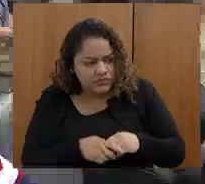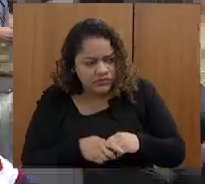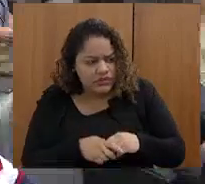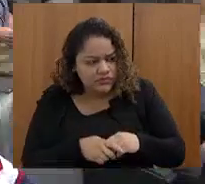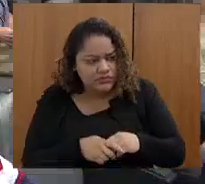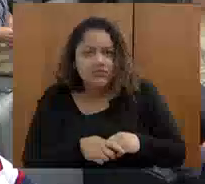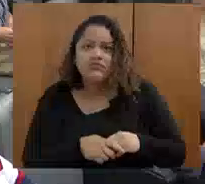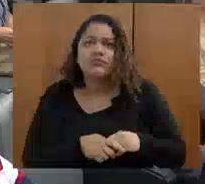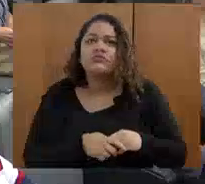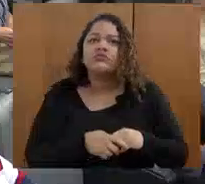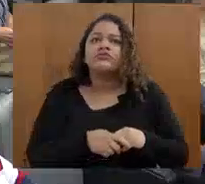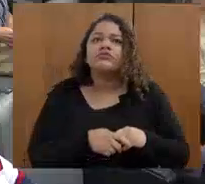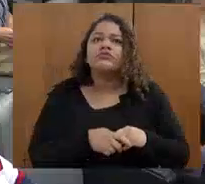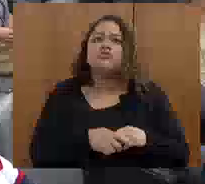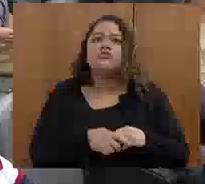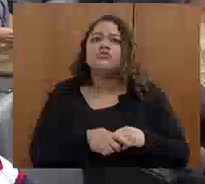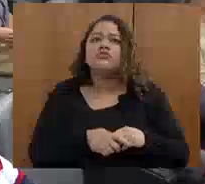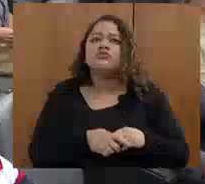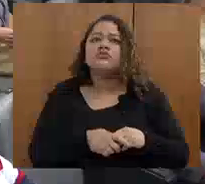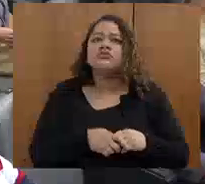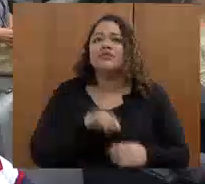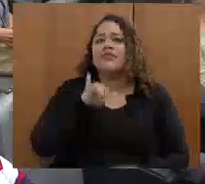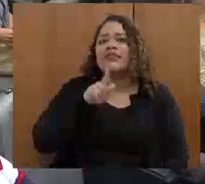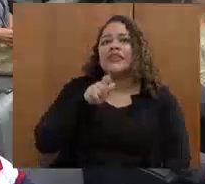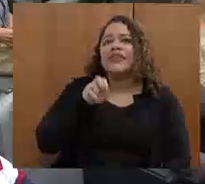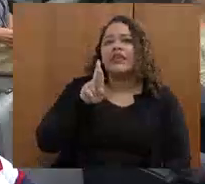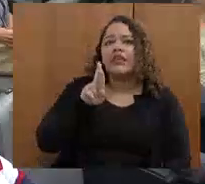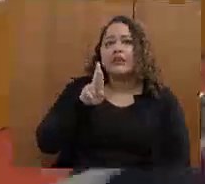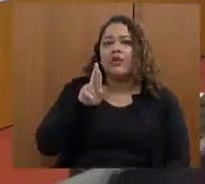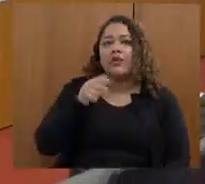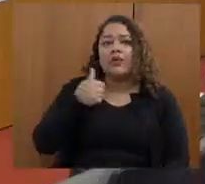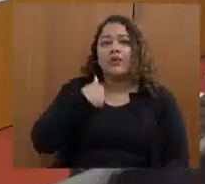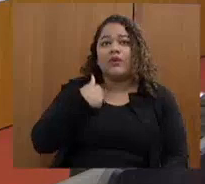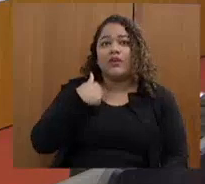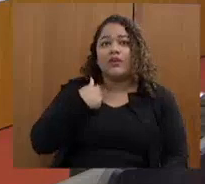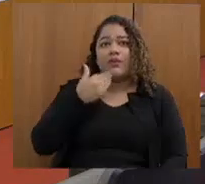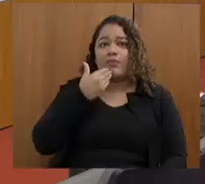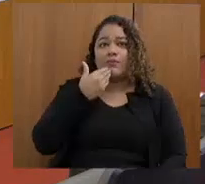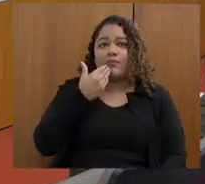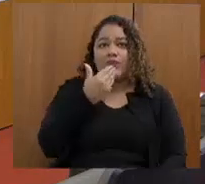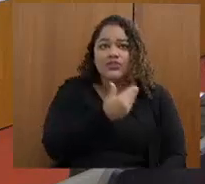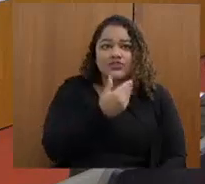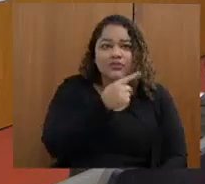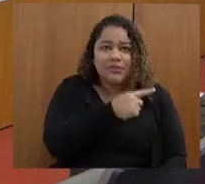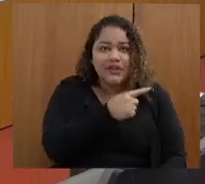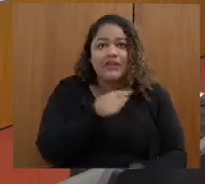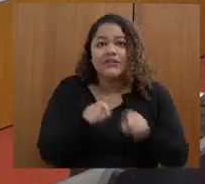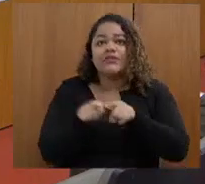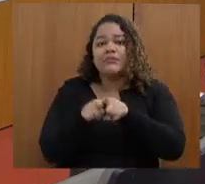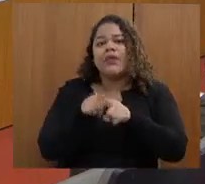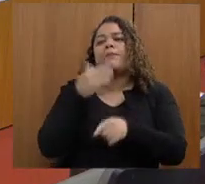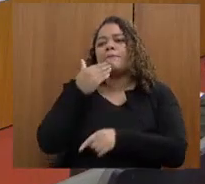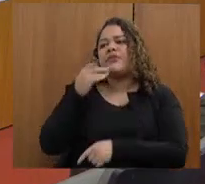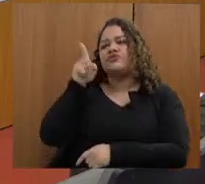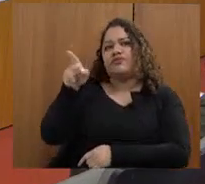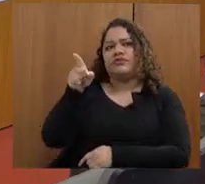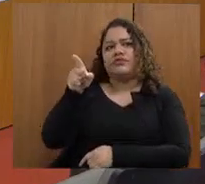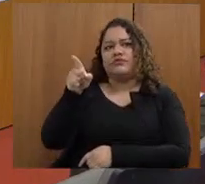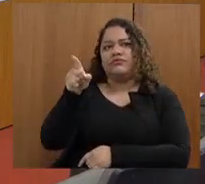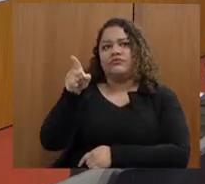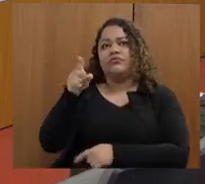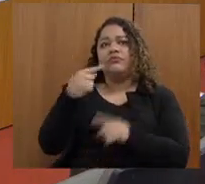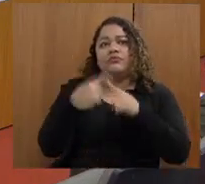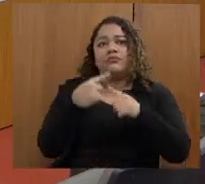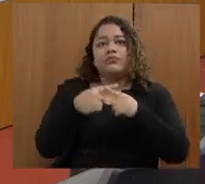Oi Igor mas aí nós vamos combinar a mesma o que meu que eu pedi para as pessoas eu vou pedir para você para que você não